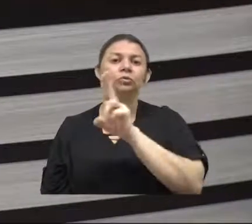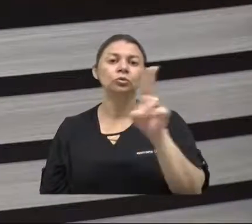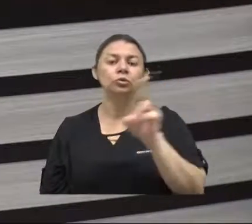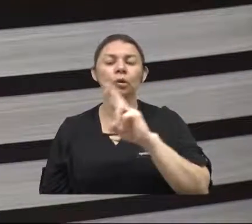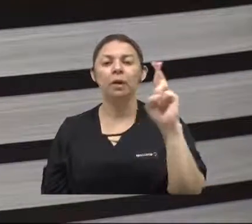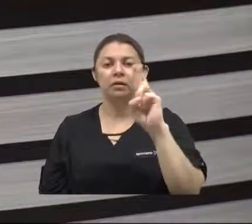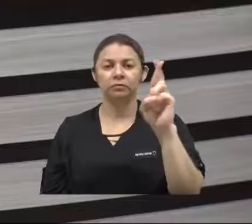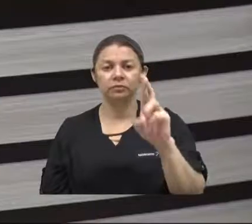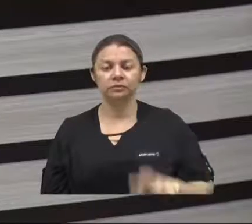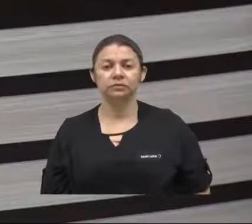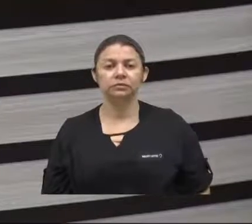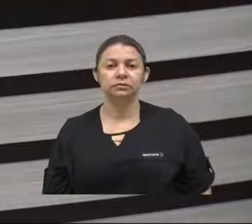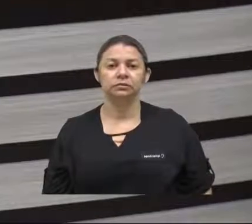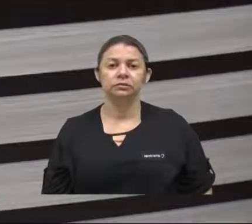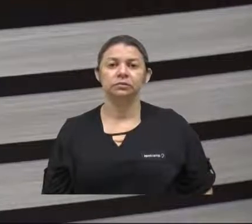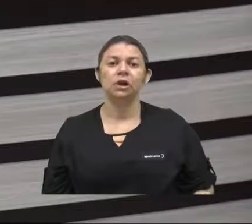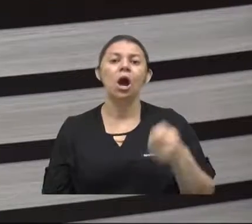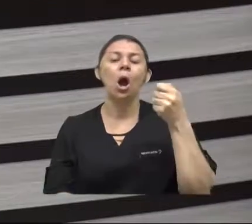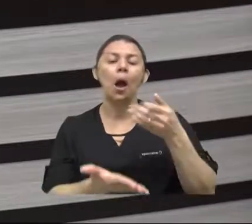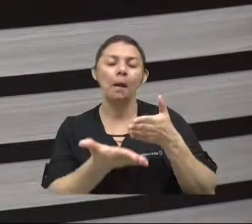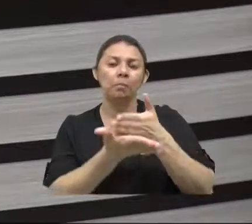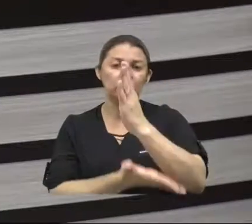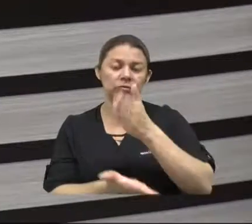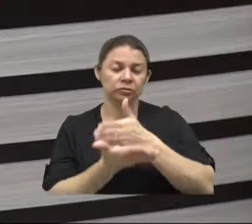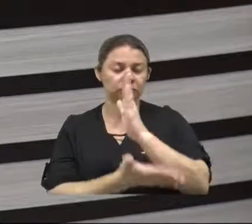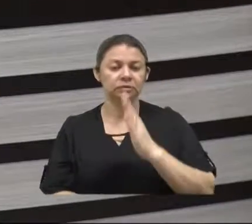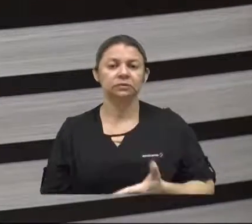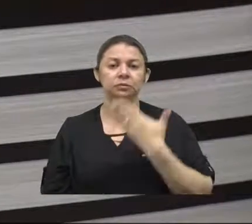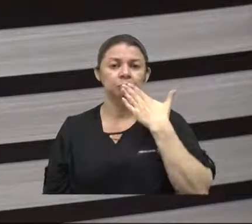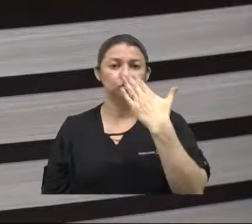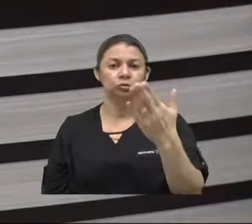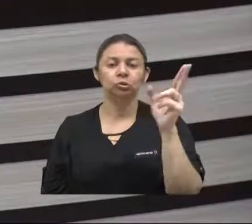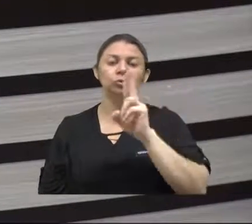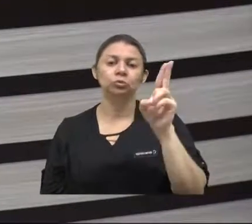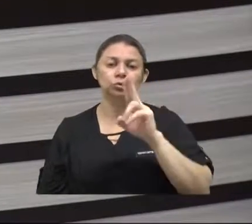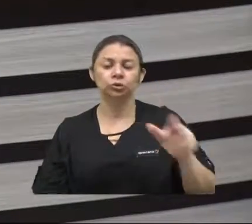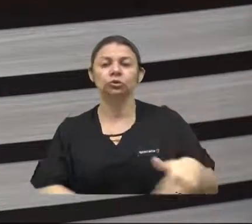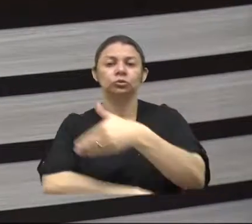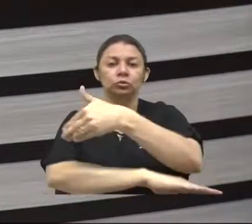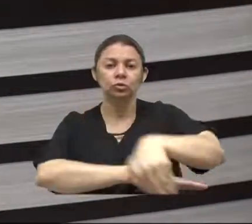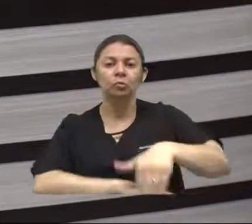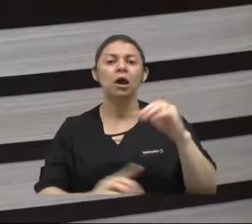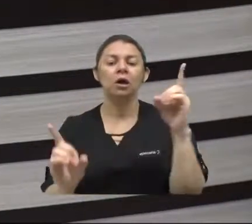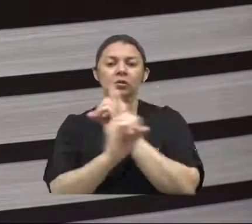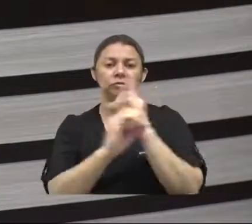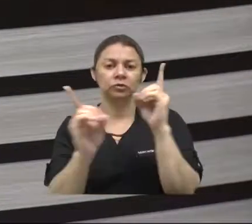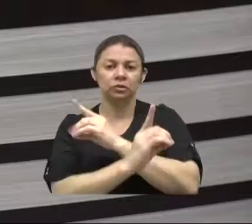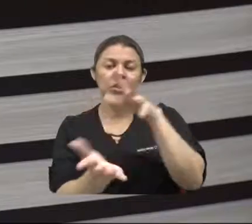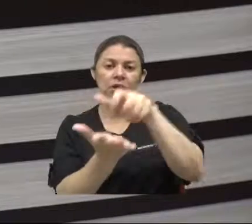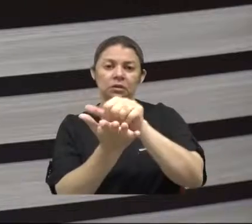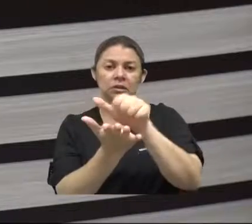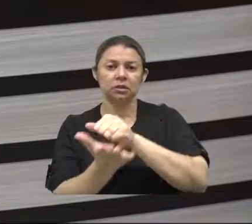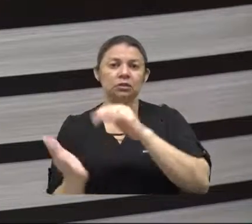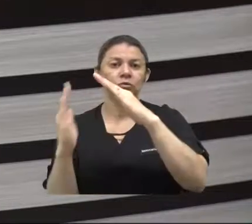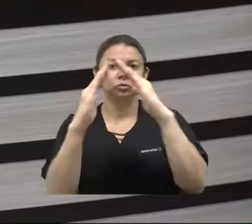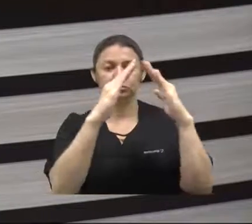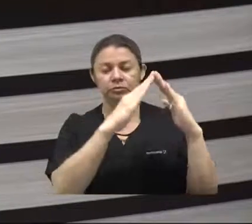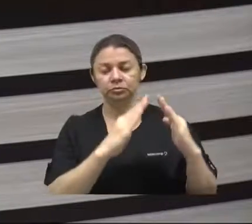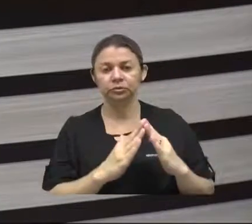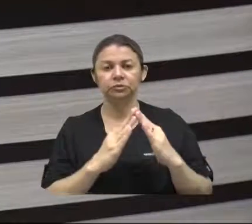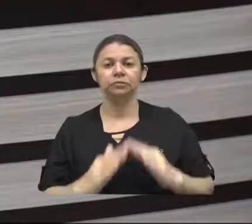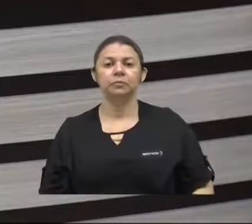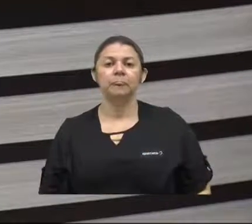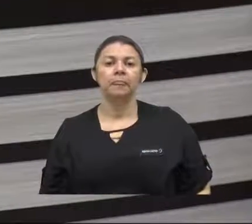Solicitamos a prioridade na aprovação dos logradouros e alargamento de ruas e avenidas já denominadas que constam em nosso cadastro imobiliário e que necessitam da